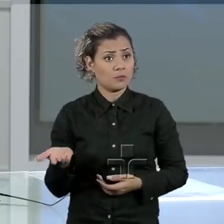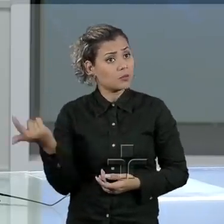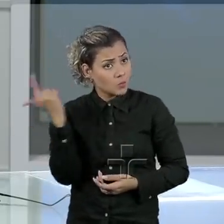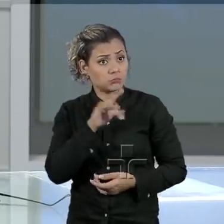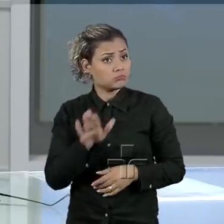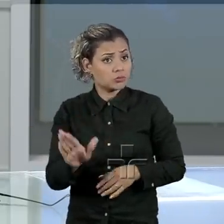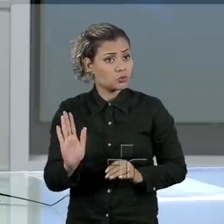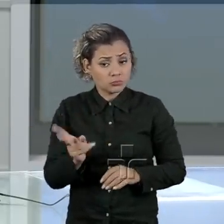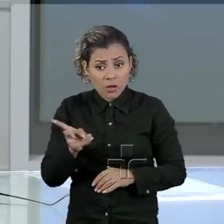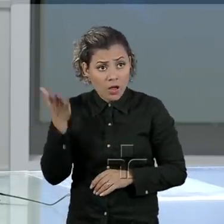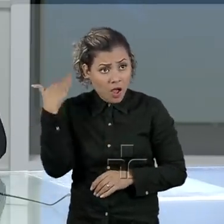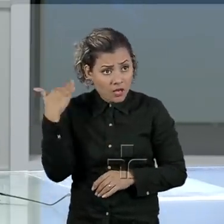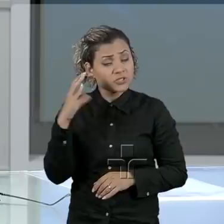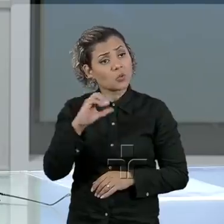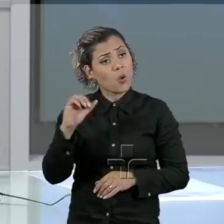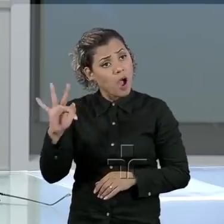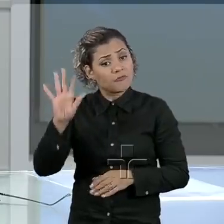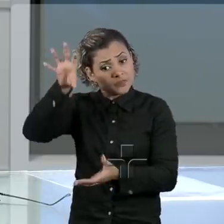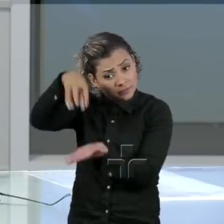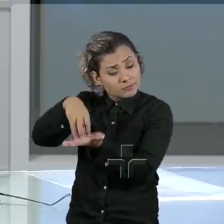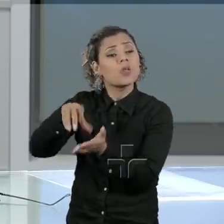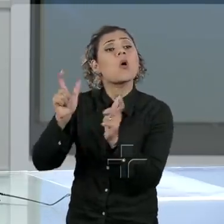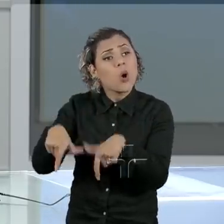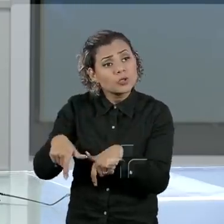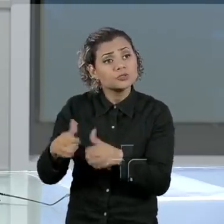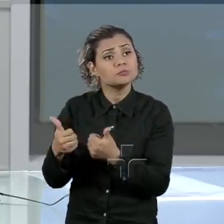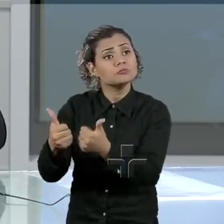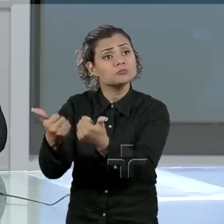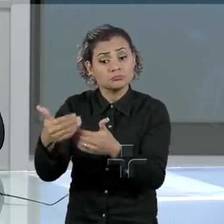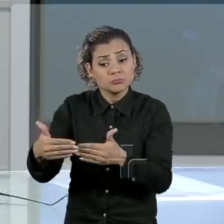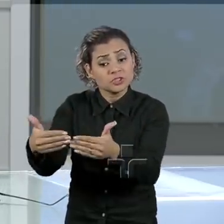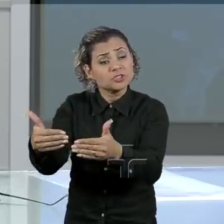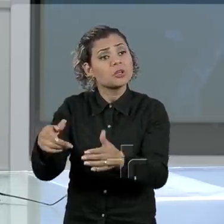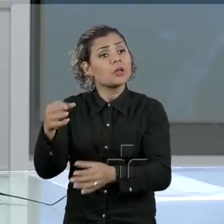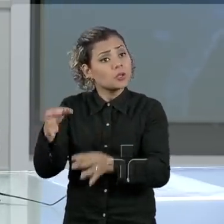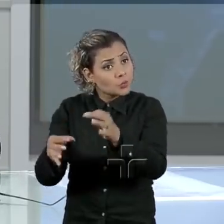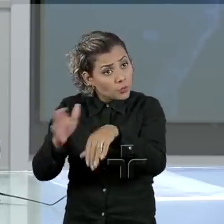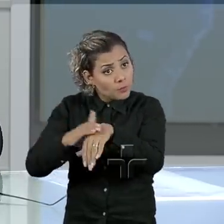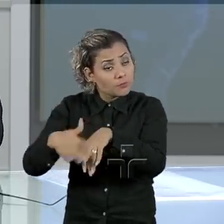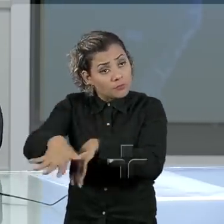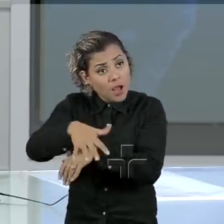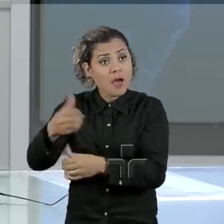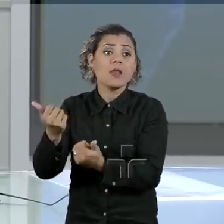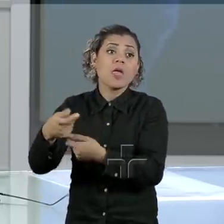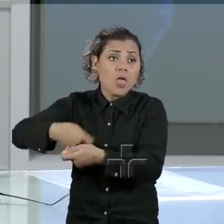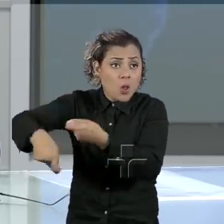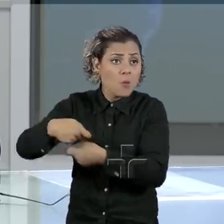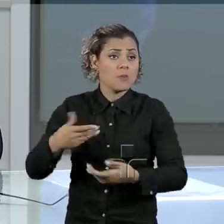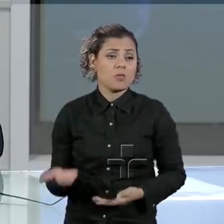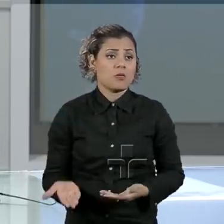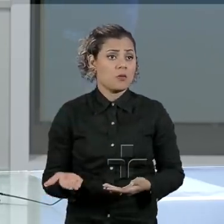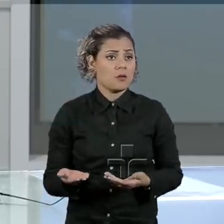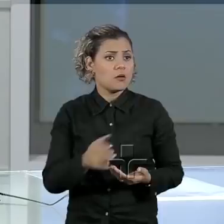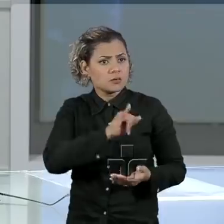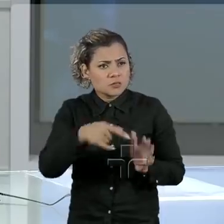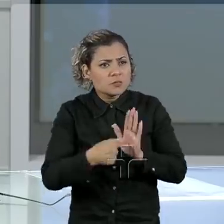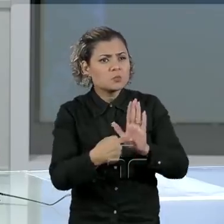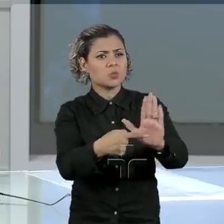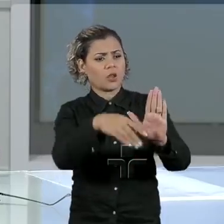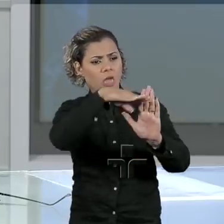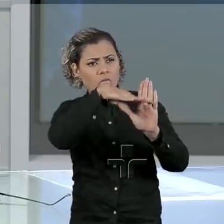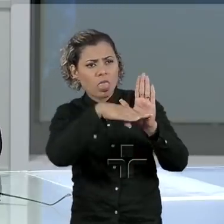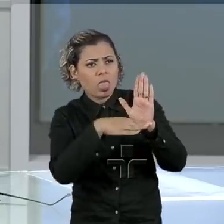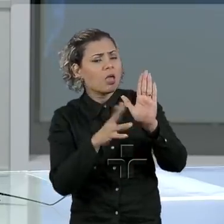estar. Por que faz o COAF? Vai verificar se há nas contas apresentadas pelo